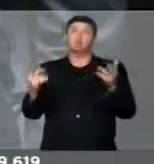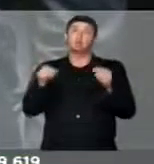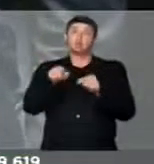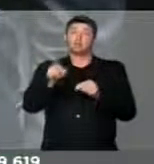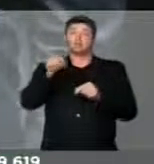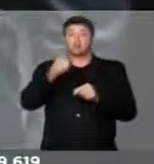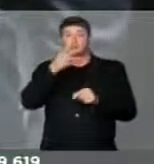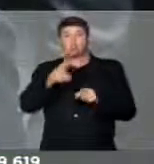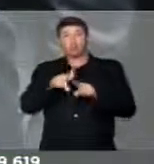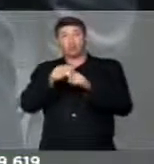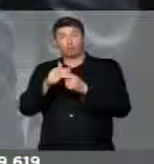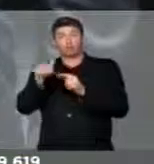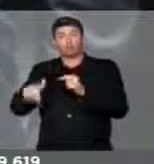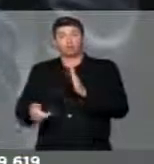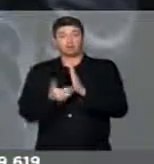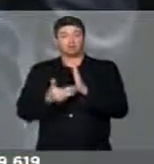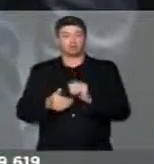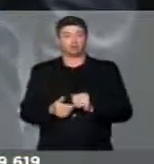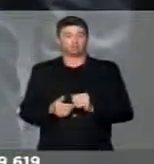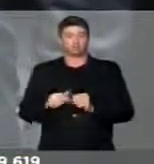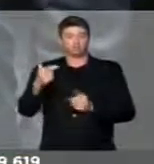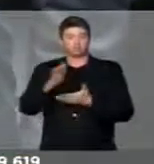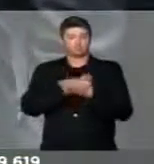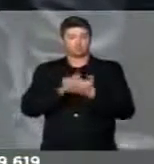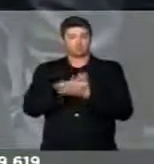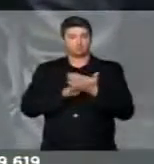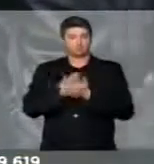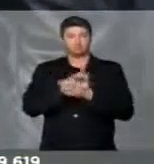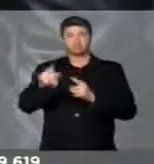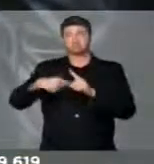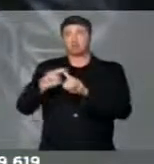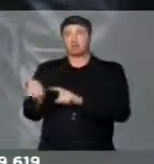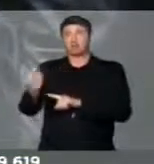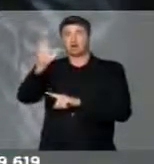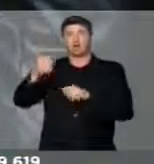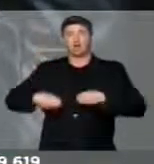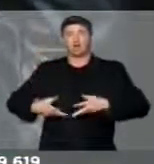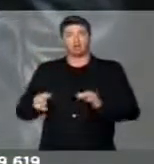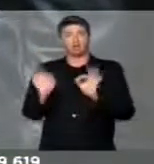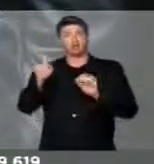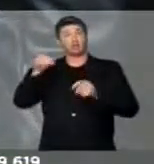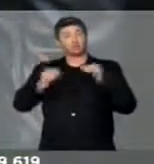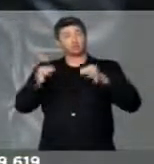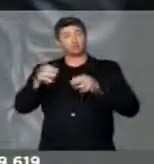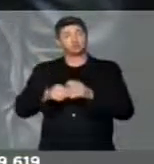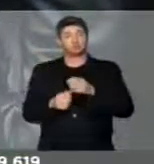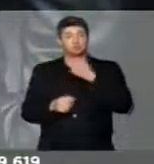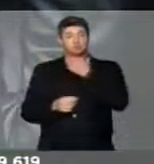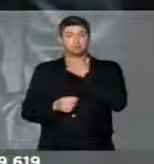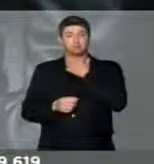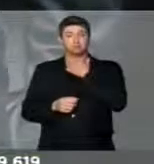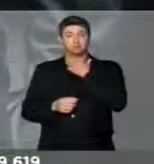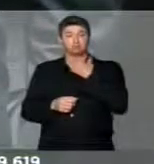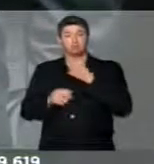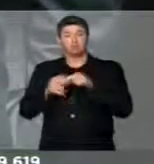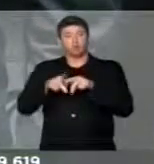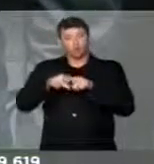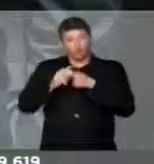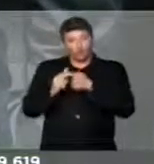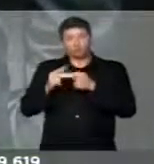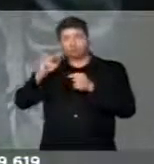reparadora que esta Casa adota e não há nenhum aumento de custeio. É justiça que nós estamos fazendo. Nós estamos corrigindo